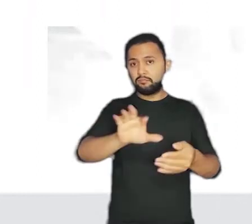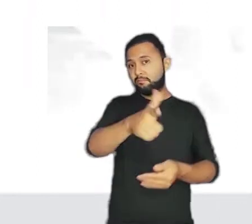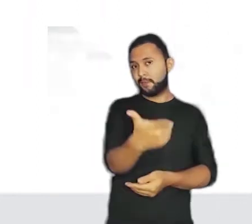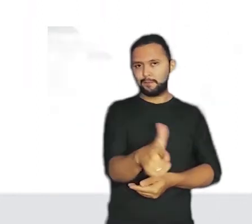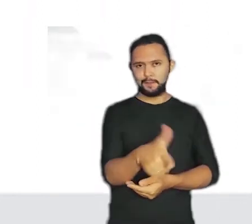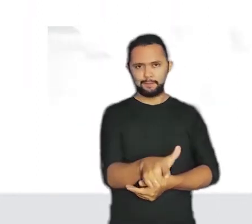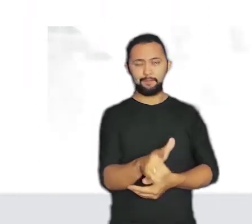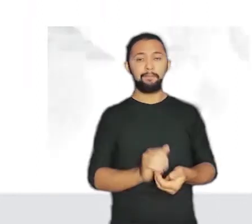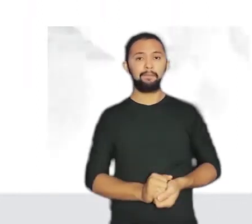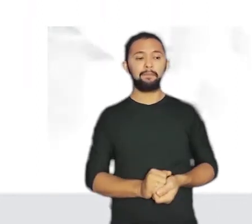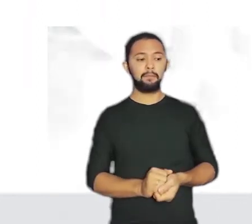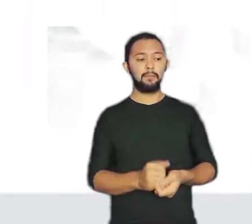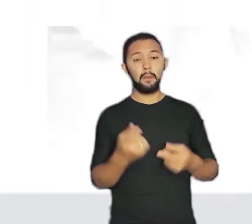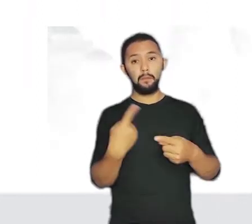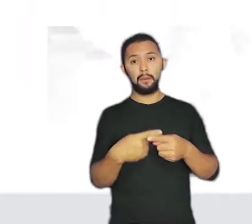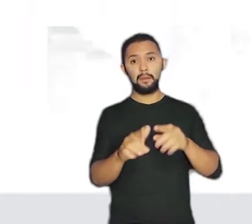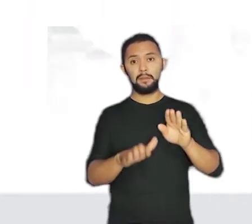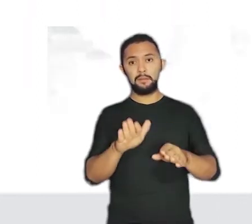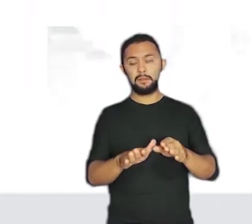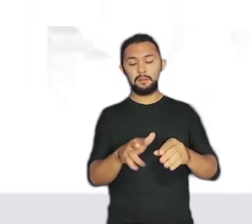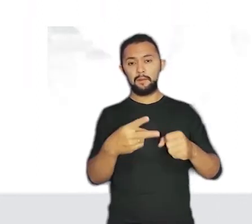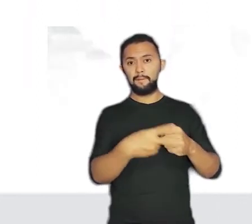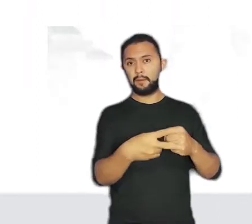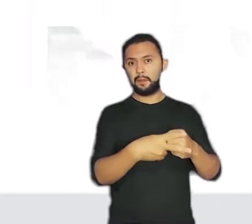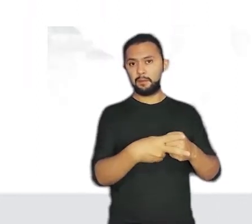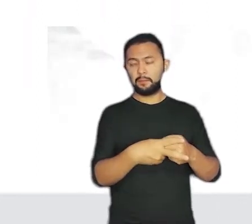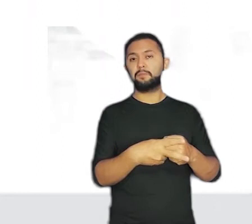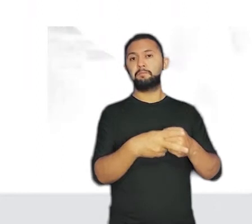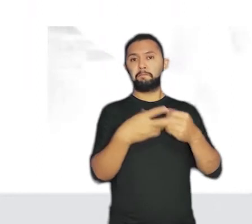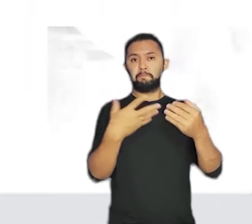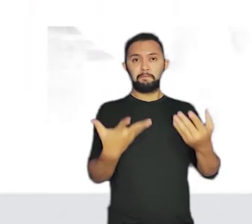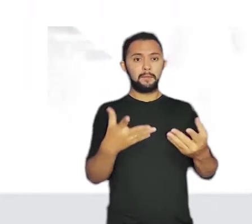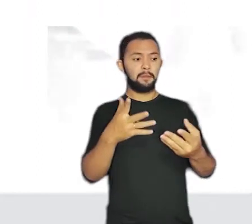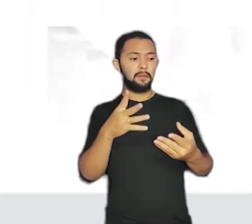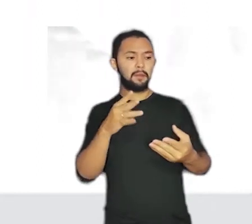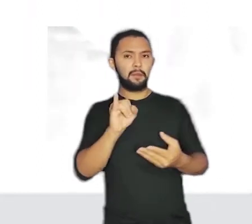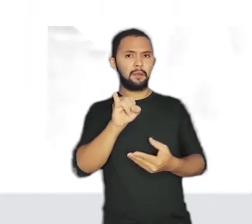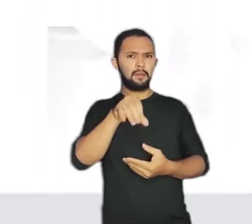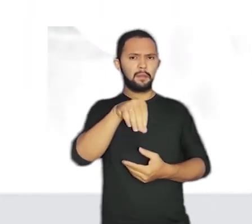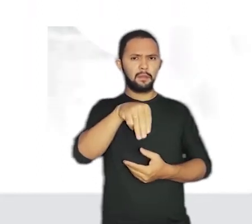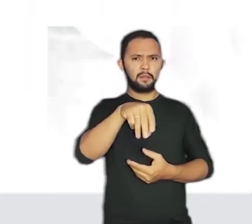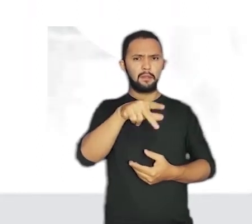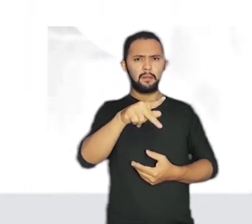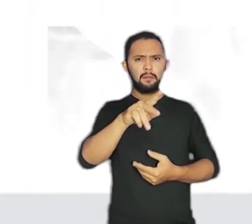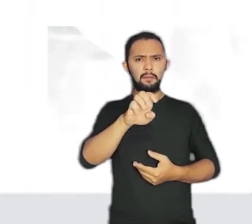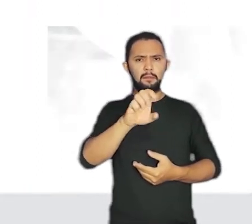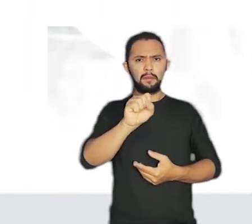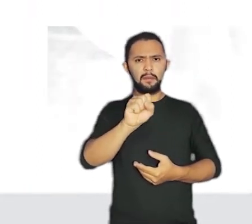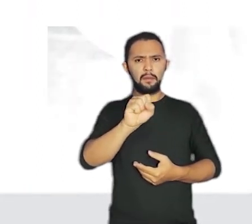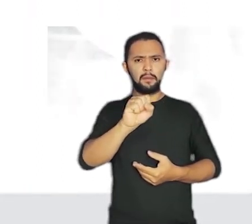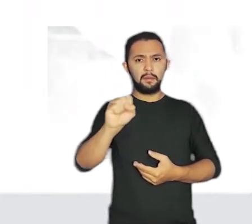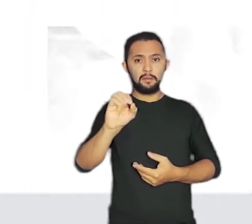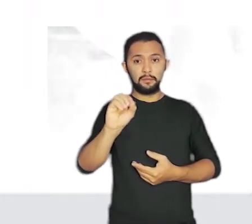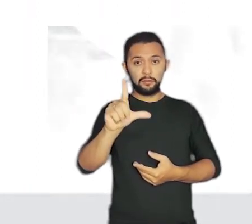sem sujeito e é acompanhado por um verbo impessoal, tá? O que é um verbo impessoal? Impessoal porque não tem